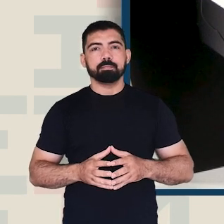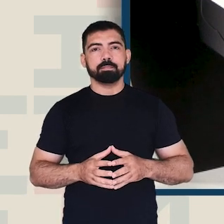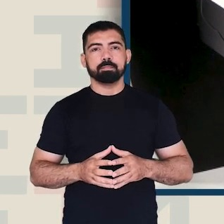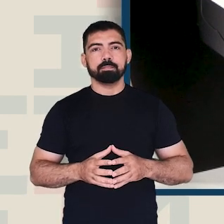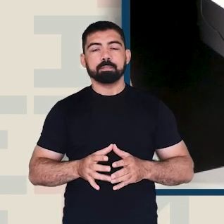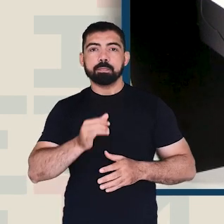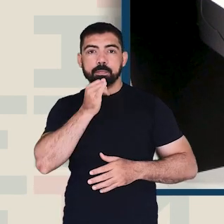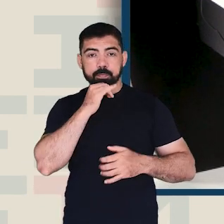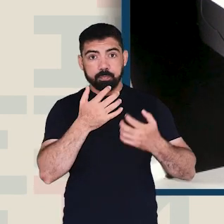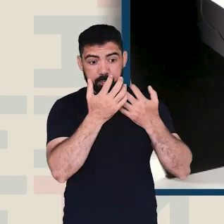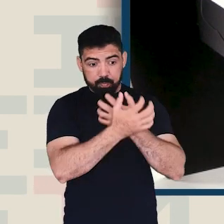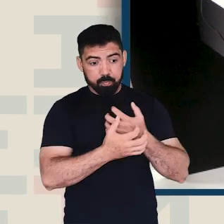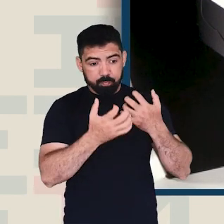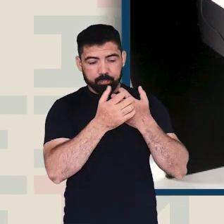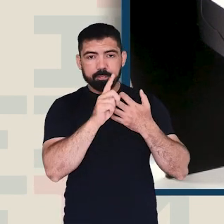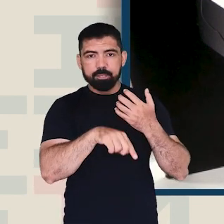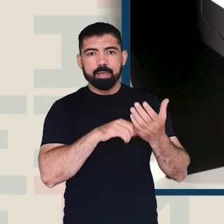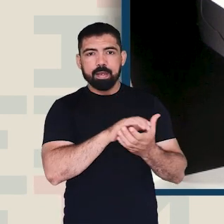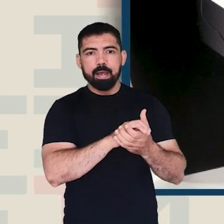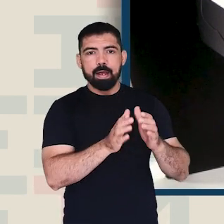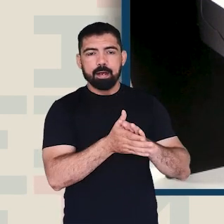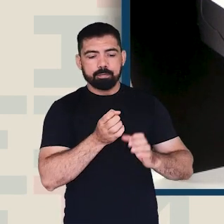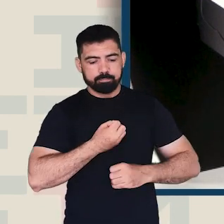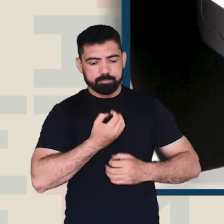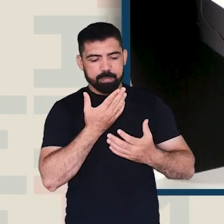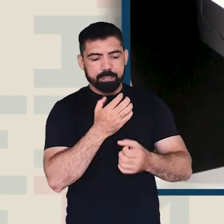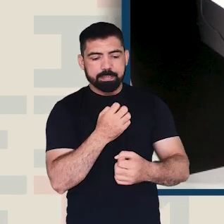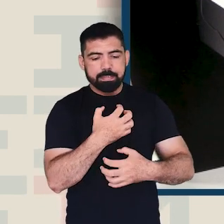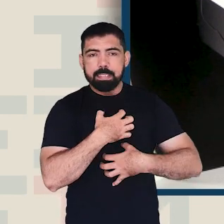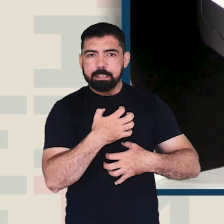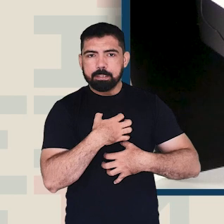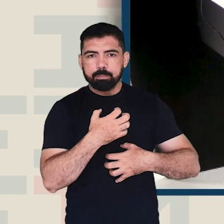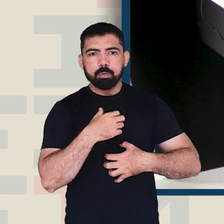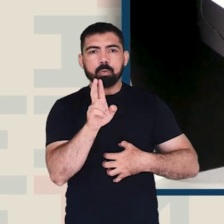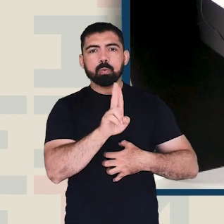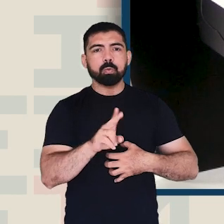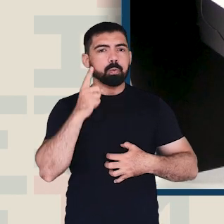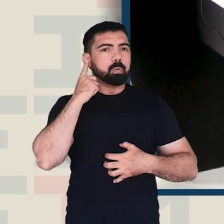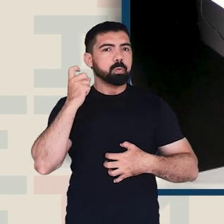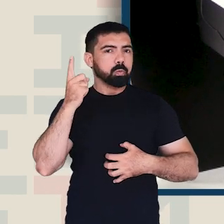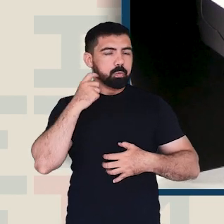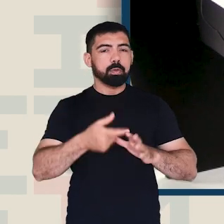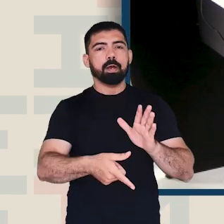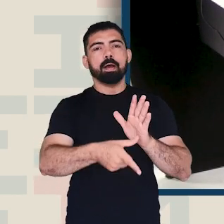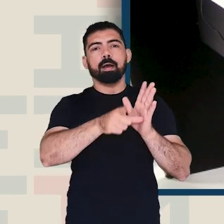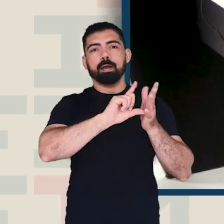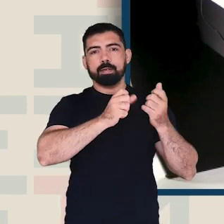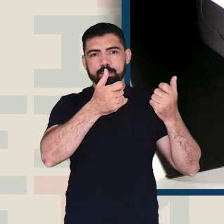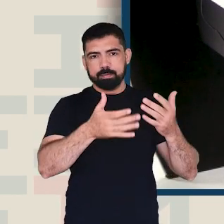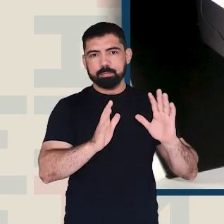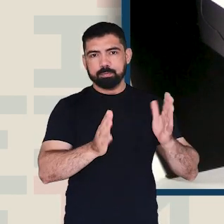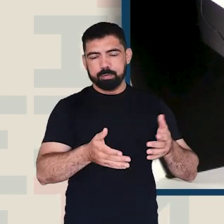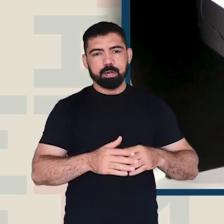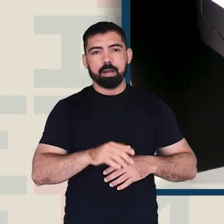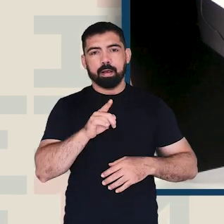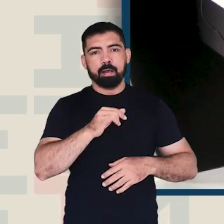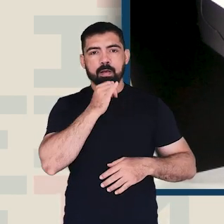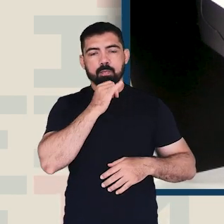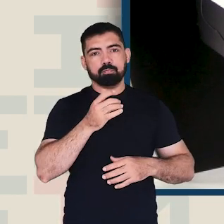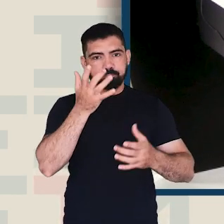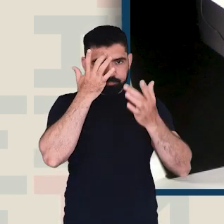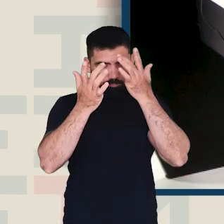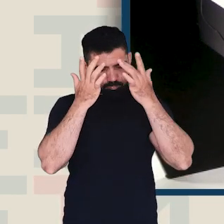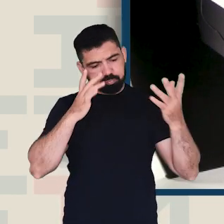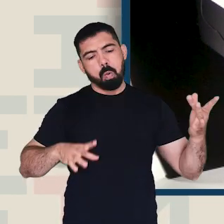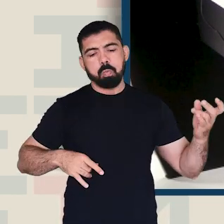Música, por definição, ela é a arte de expressar os sentimentos através dos sons. Então, eu já expliquei lá atrás que não é só sair tocando decorado, que